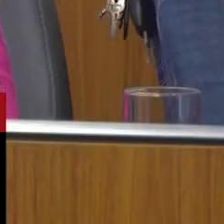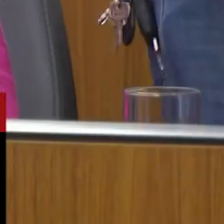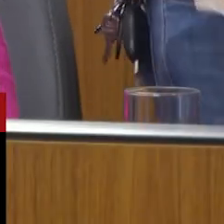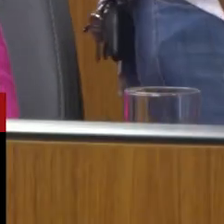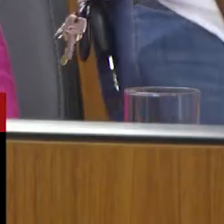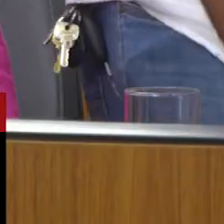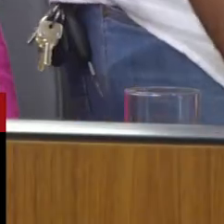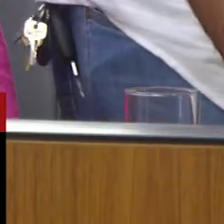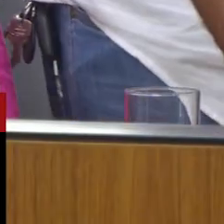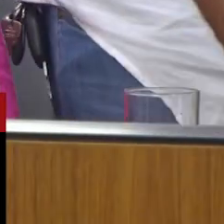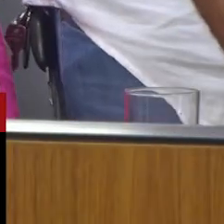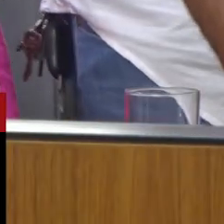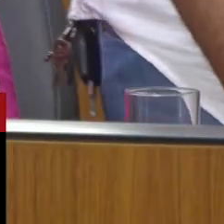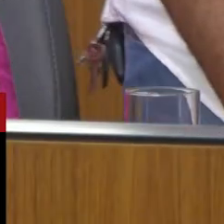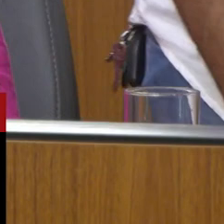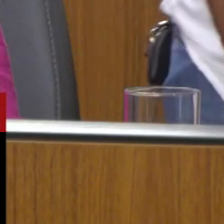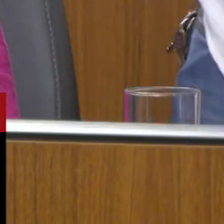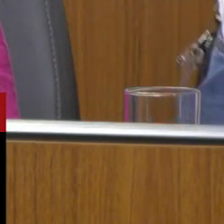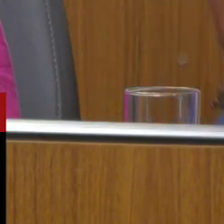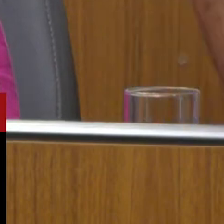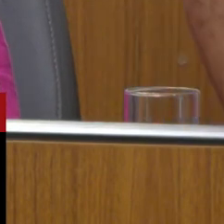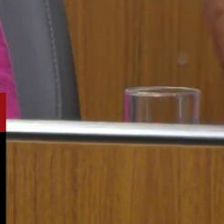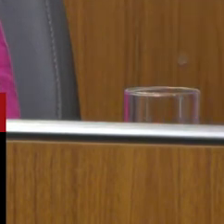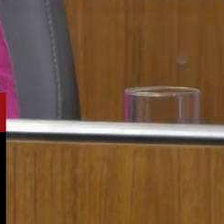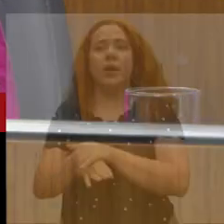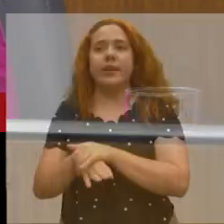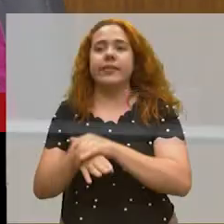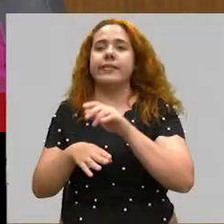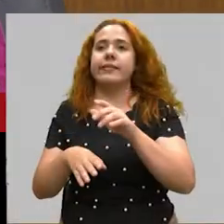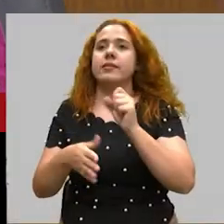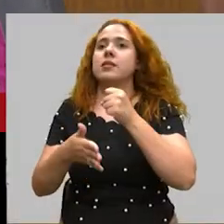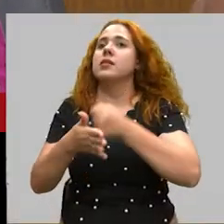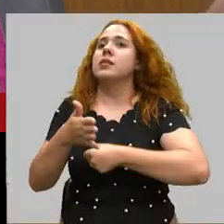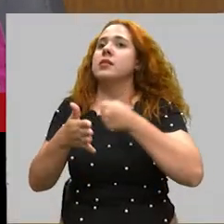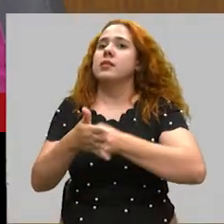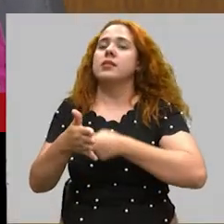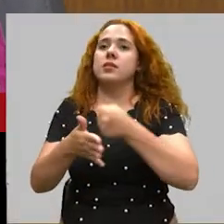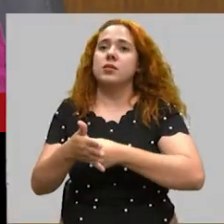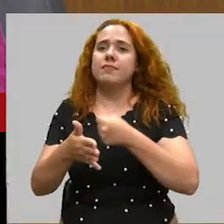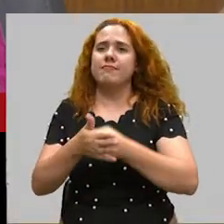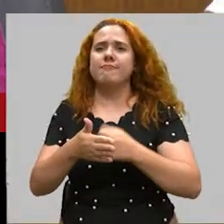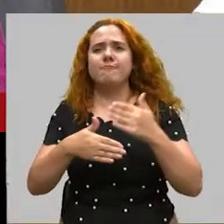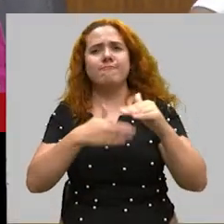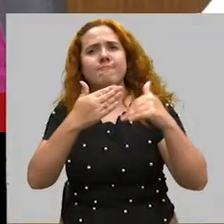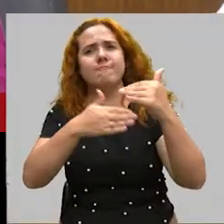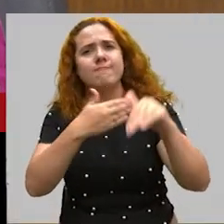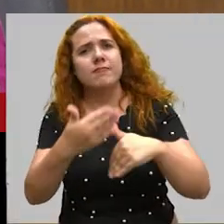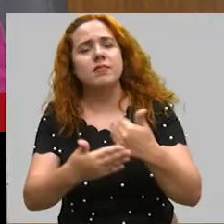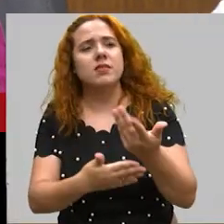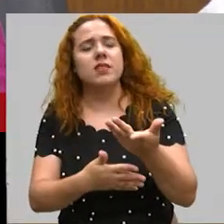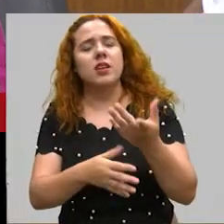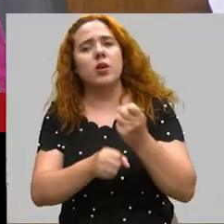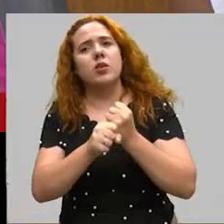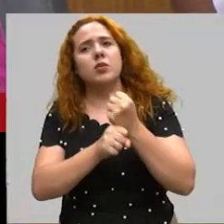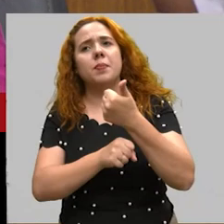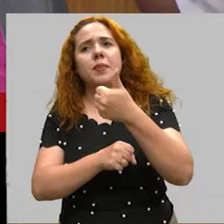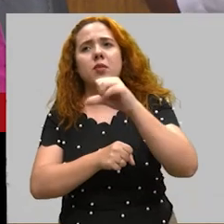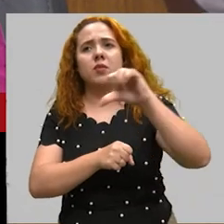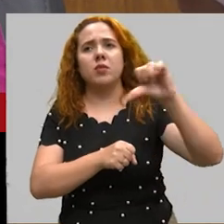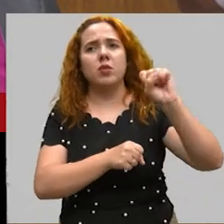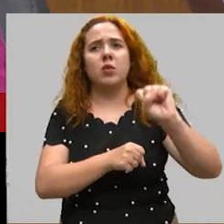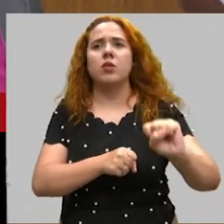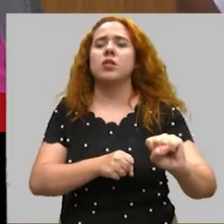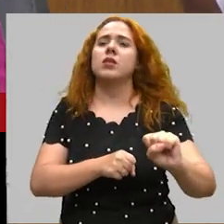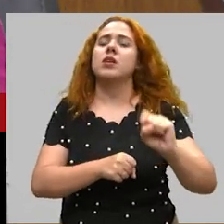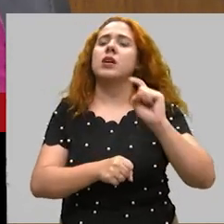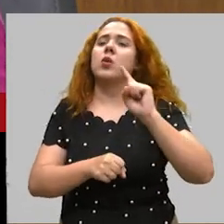falar de toda essa luta que nós vínhamos construindo aí desde 98 né com a rede Mineira de